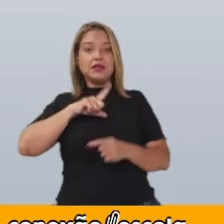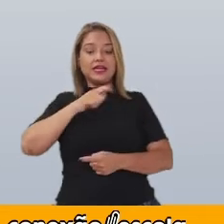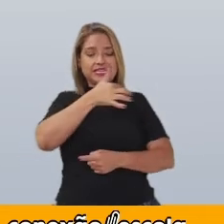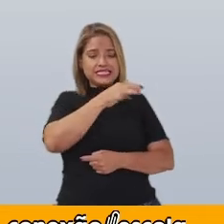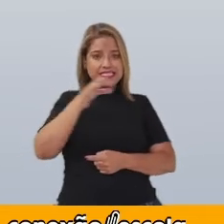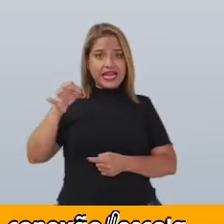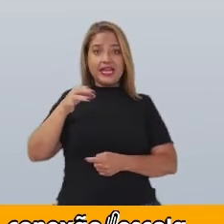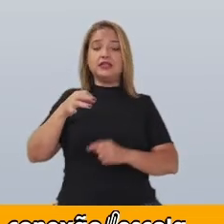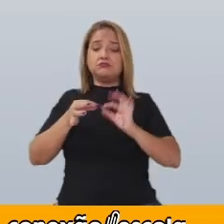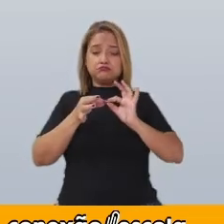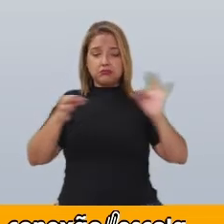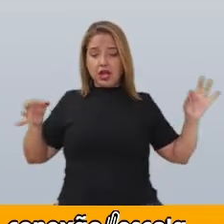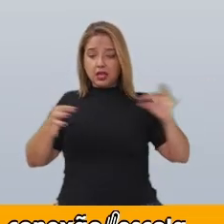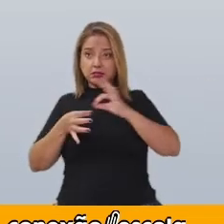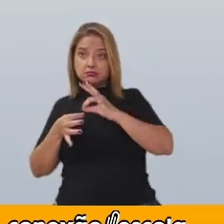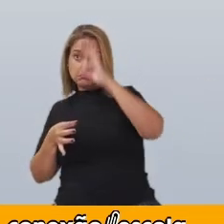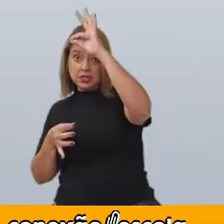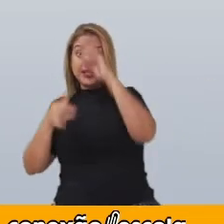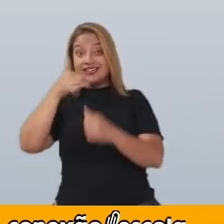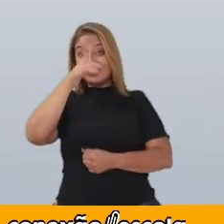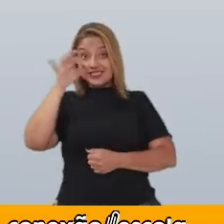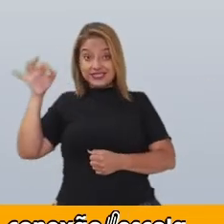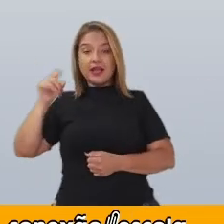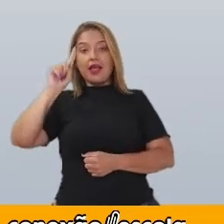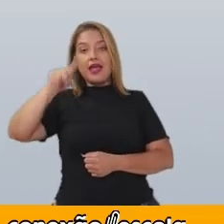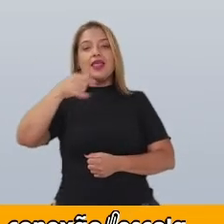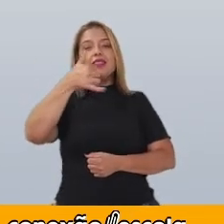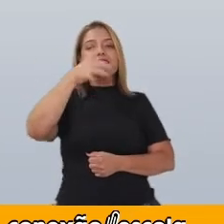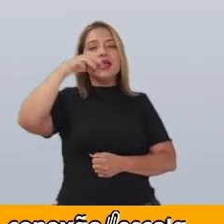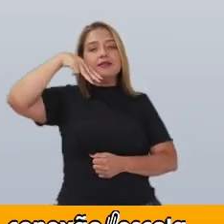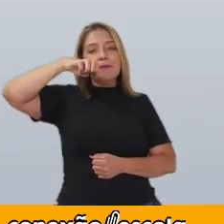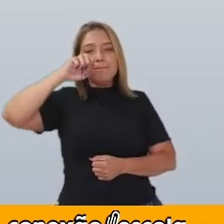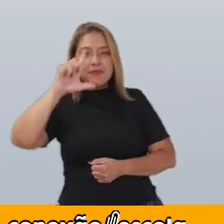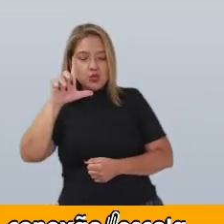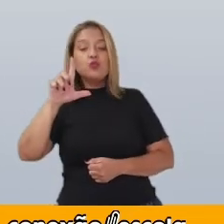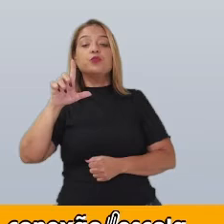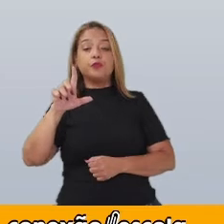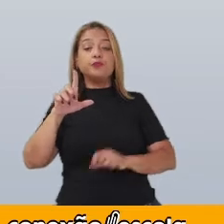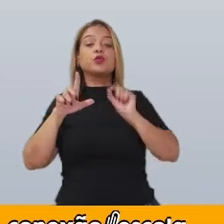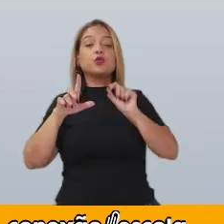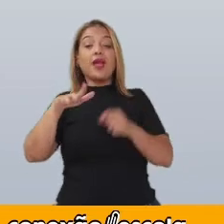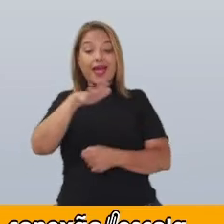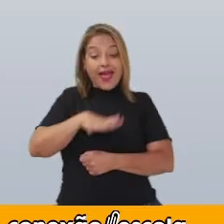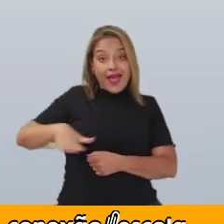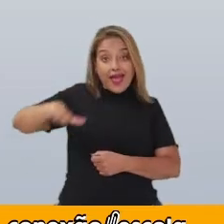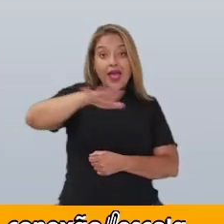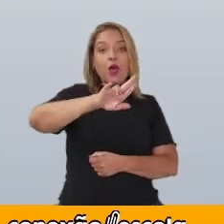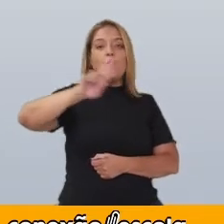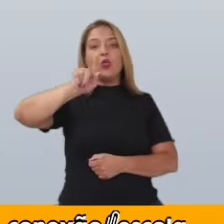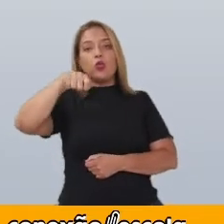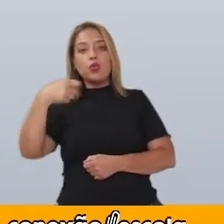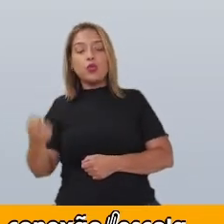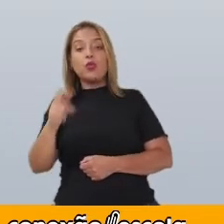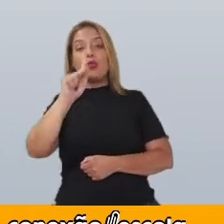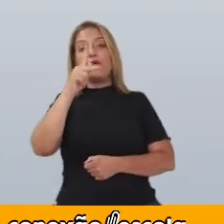vezes 100, 10.000 metros quadrados, essa área é chamada de hectare.